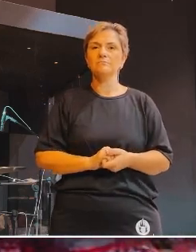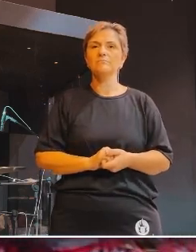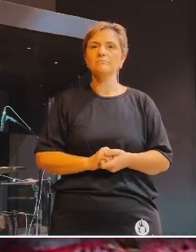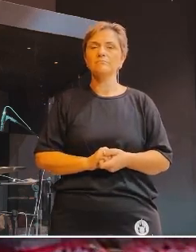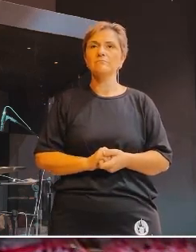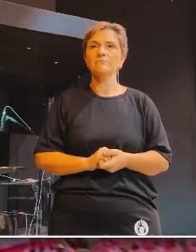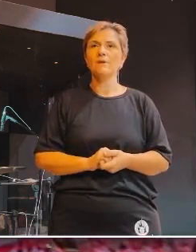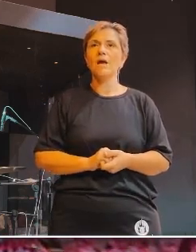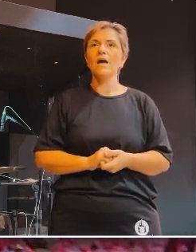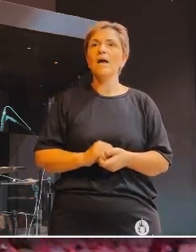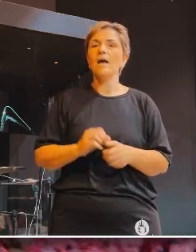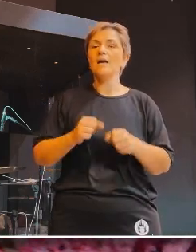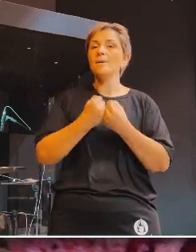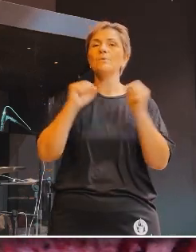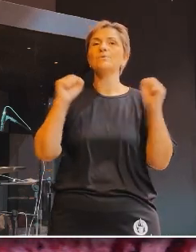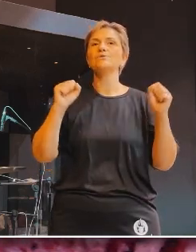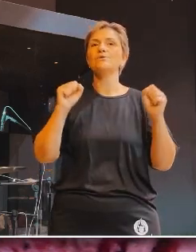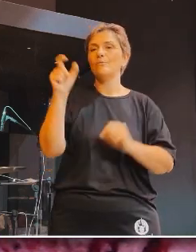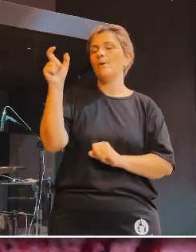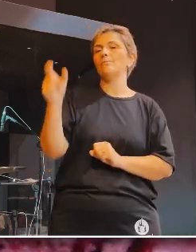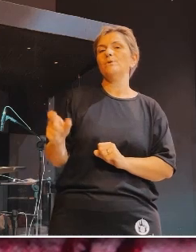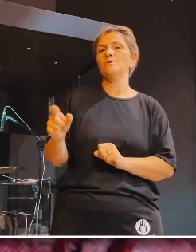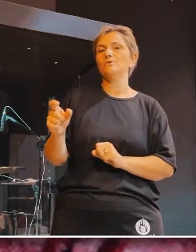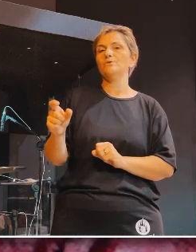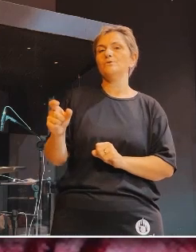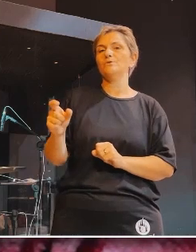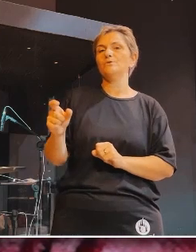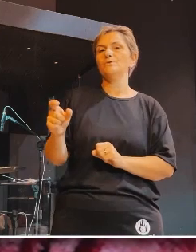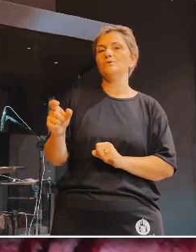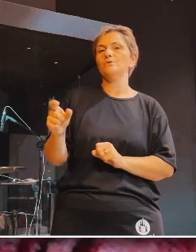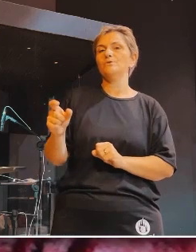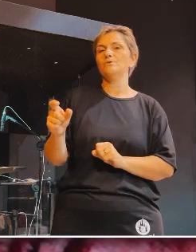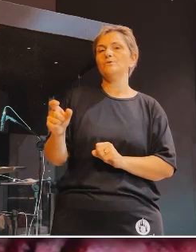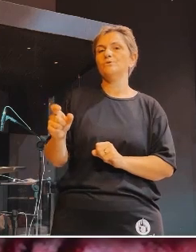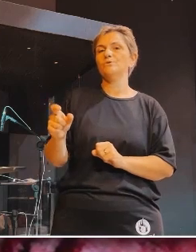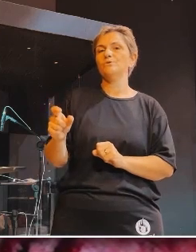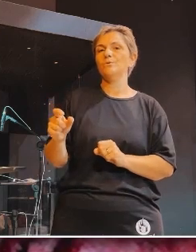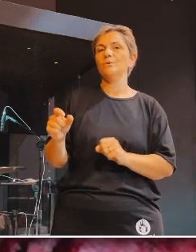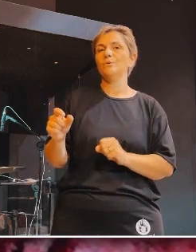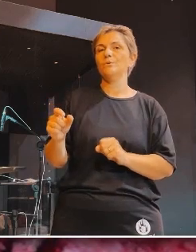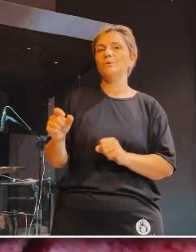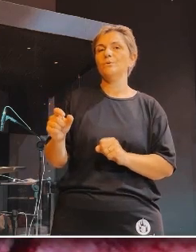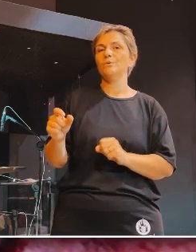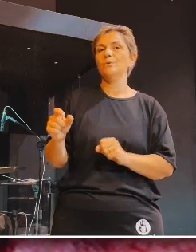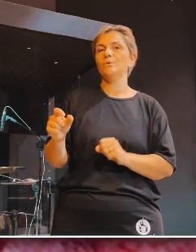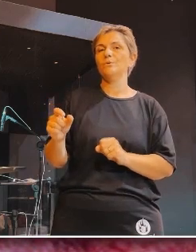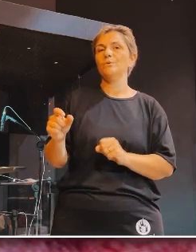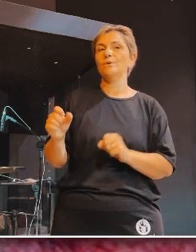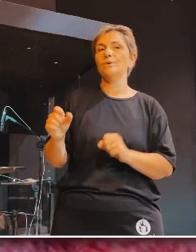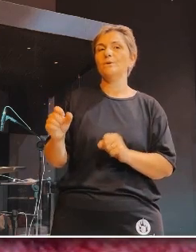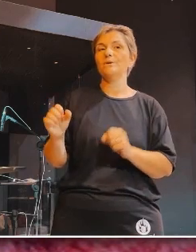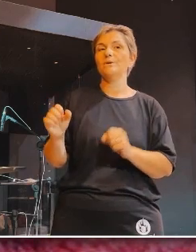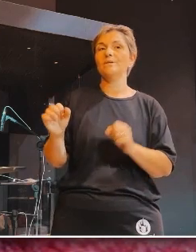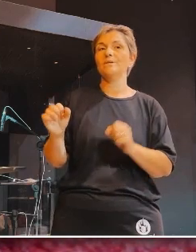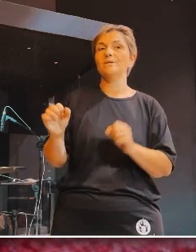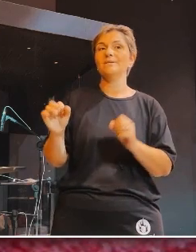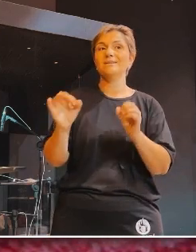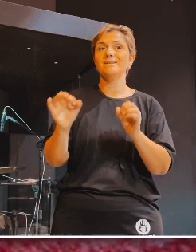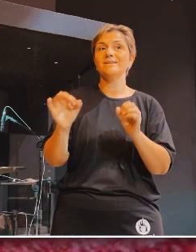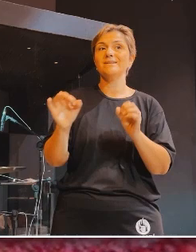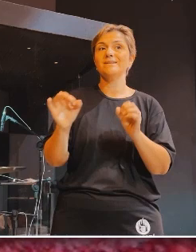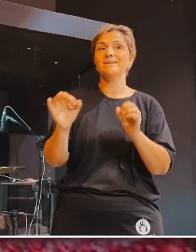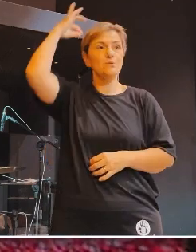Espírito Santo não ter vontade de transformar o mundo. Sabe aquele amor de quem